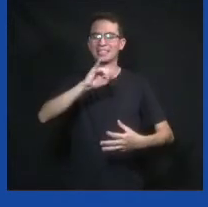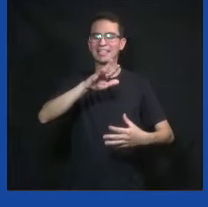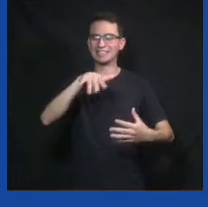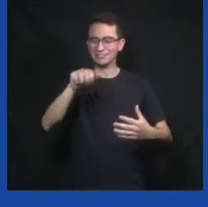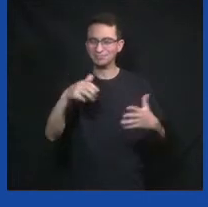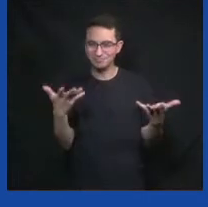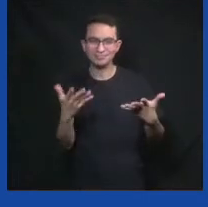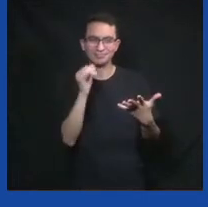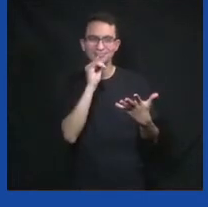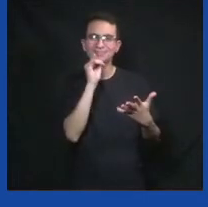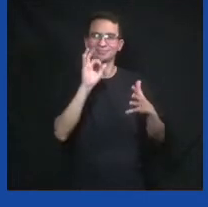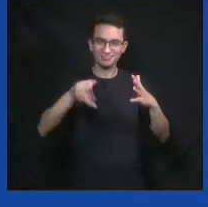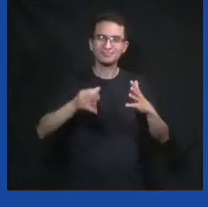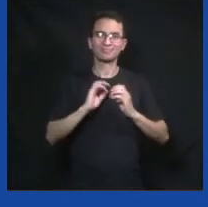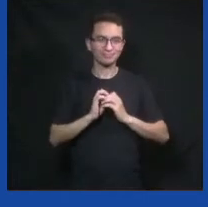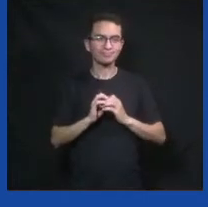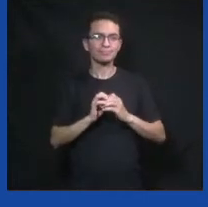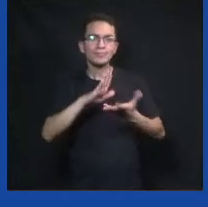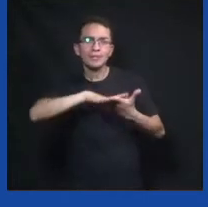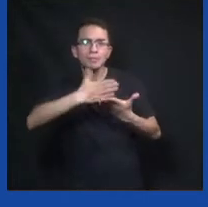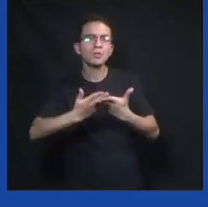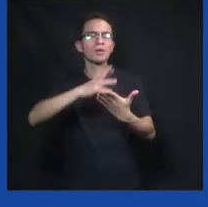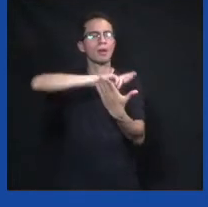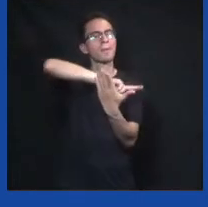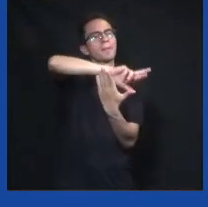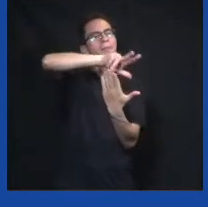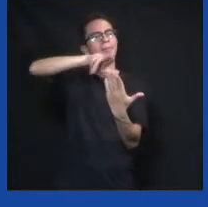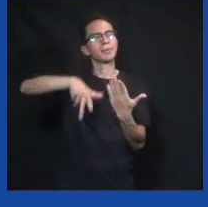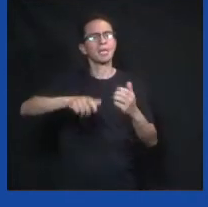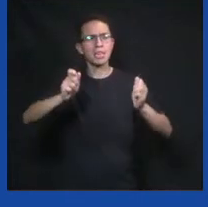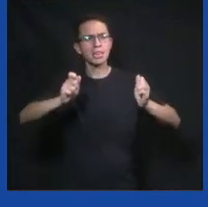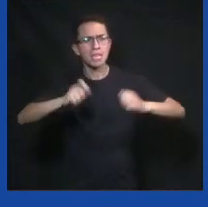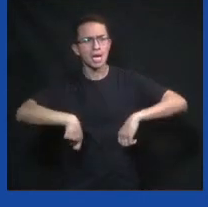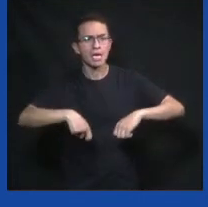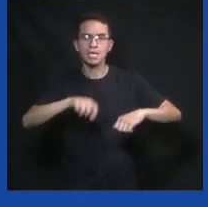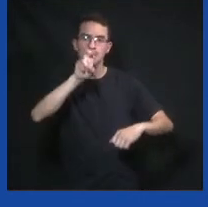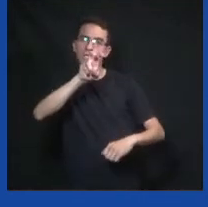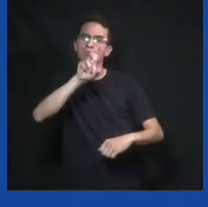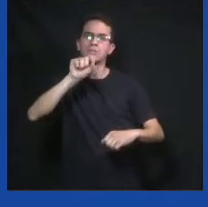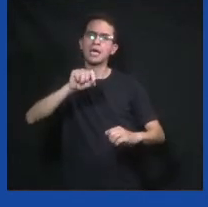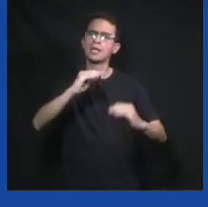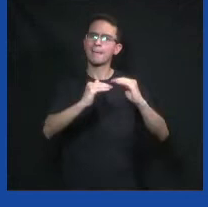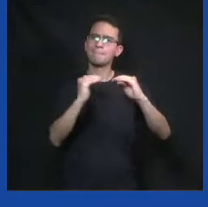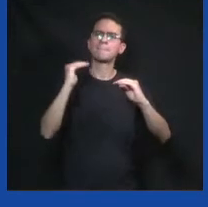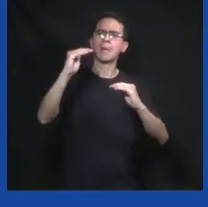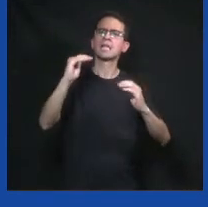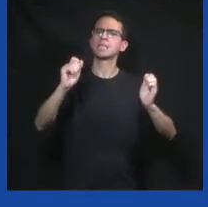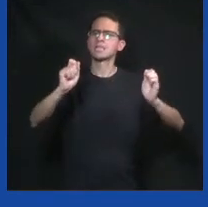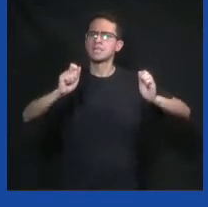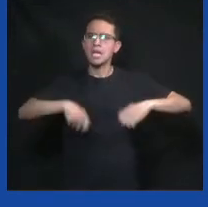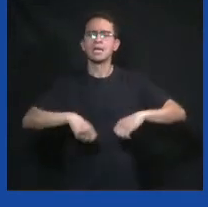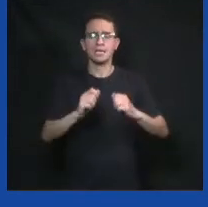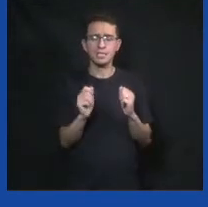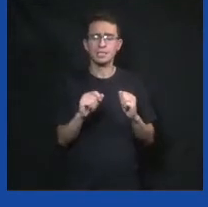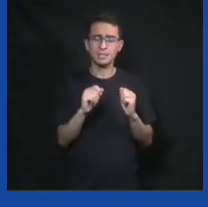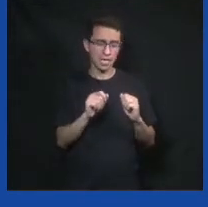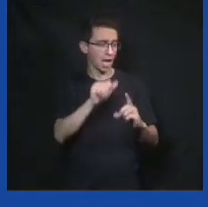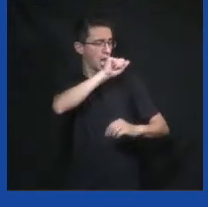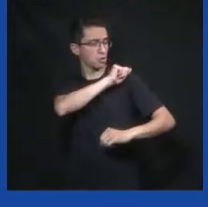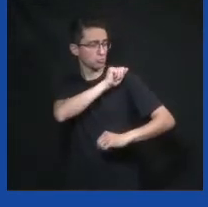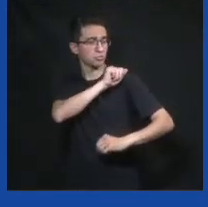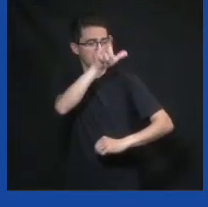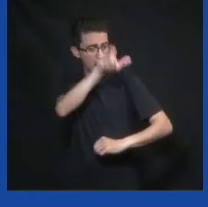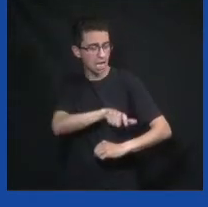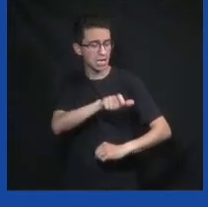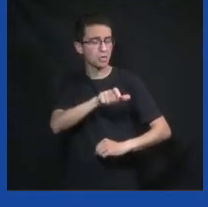literalmente, sem interpretações aqui, sem forçar, em 5 das 10 competências gerais que o aluno tem que desenvolver ao longo da sua trajetória escolar.